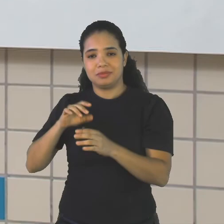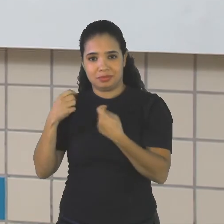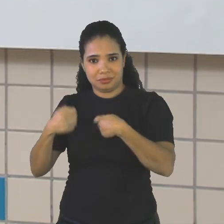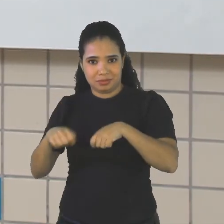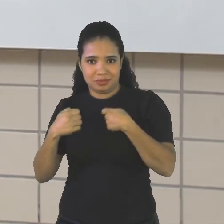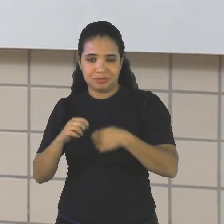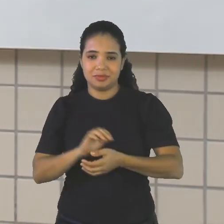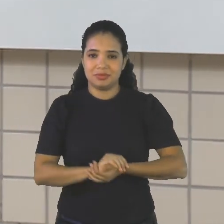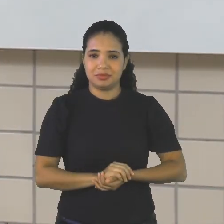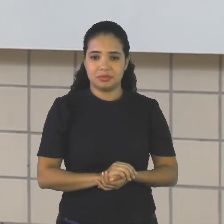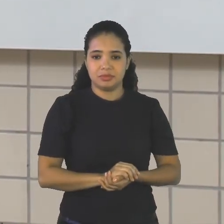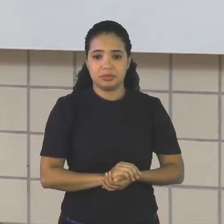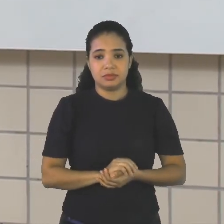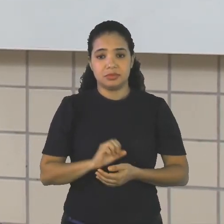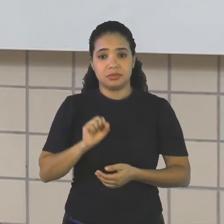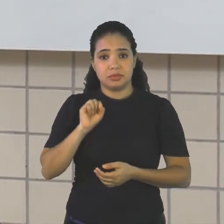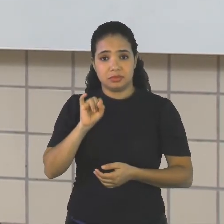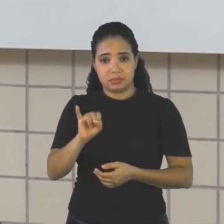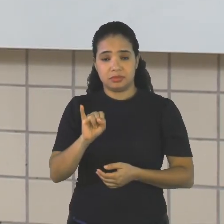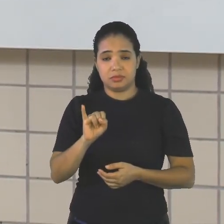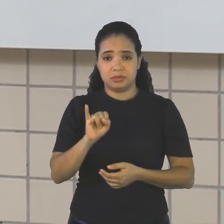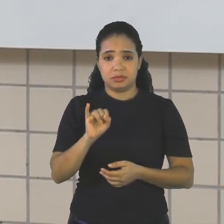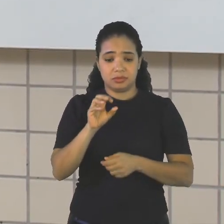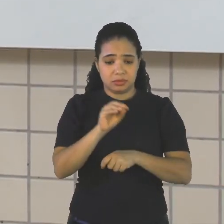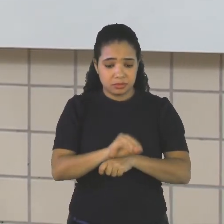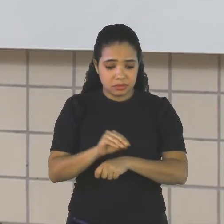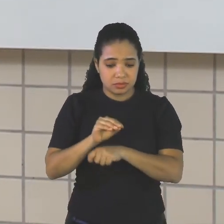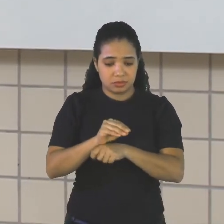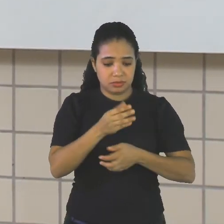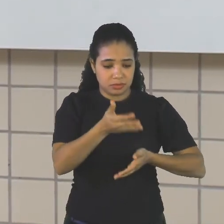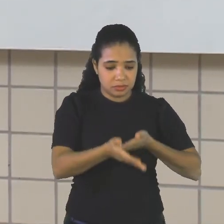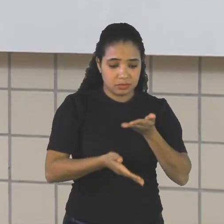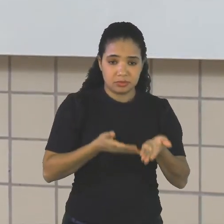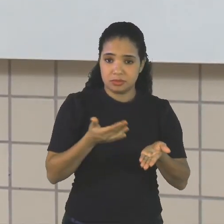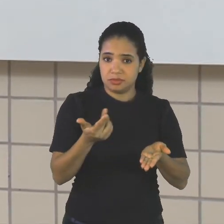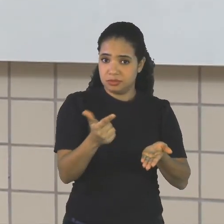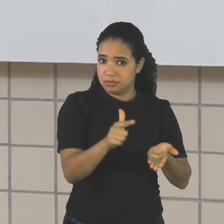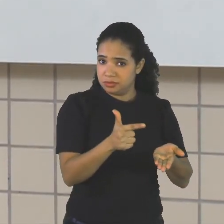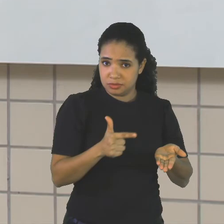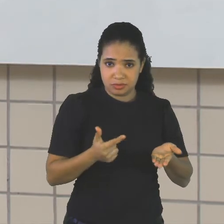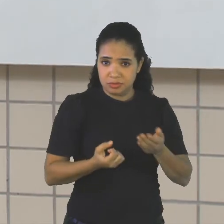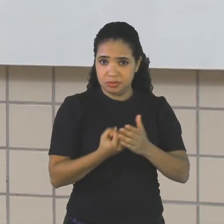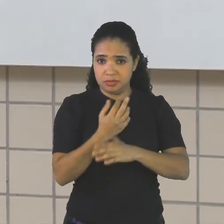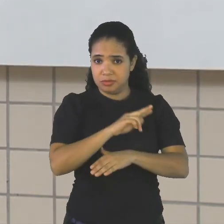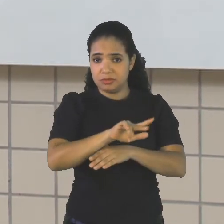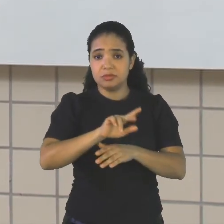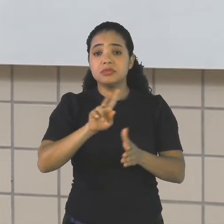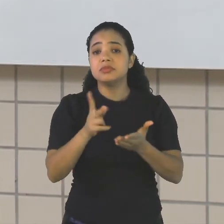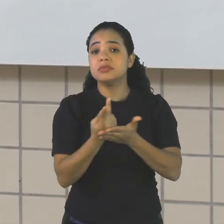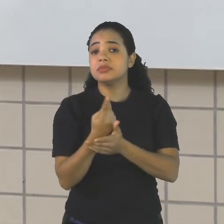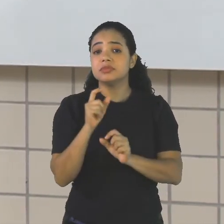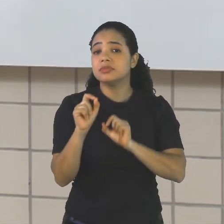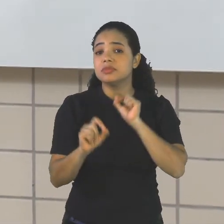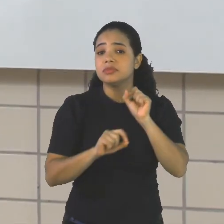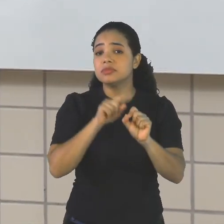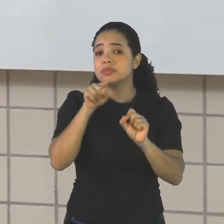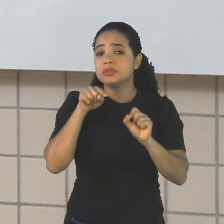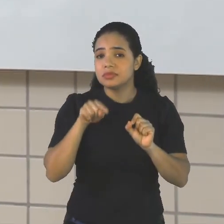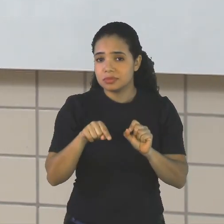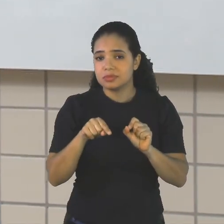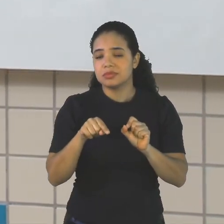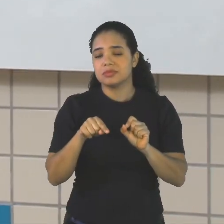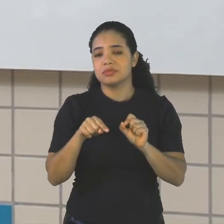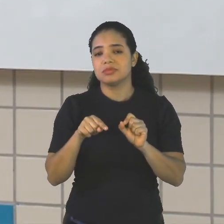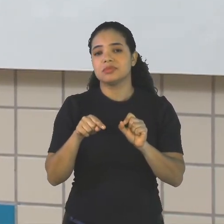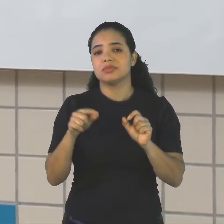não tenho a conservação de uma biodiversidade, eu não preservo os meus seres vivos, o que vai acontecer? A destruição em